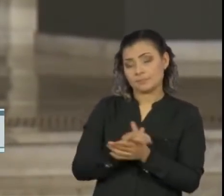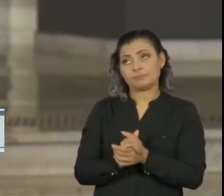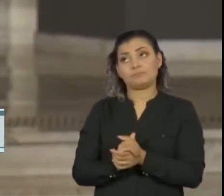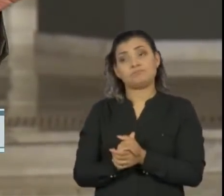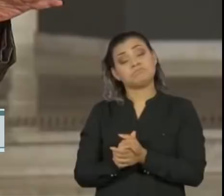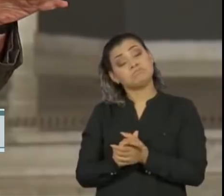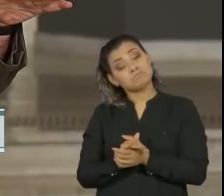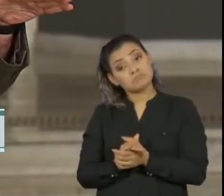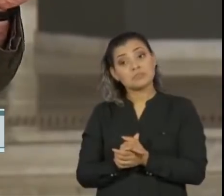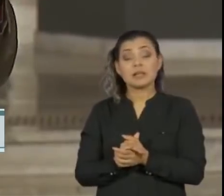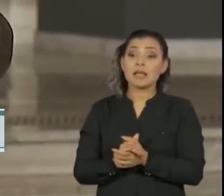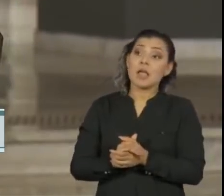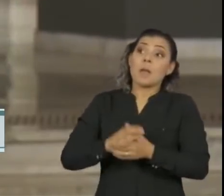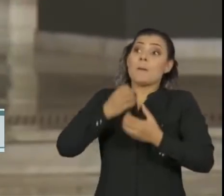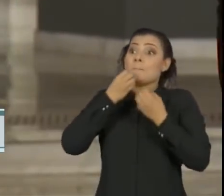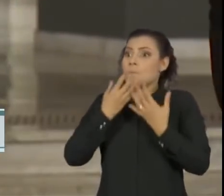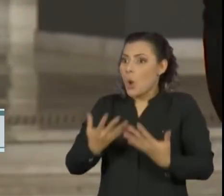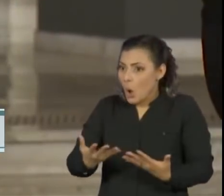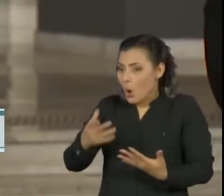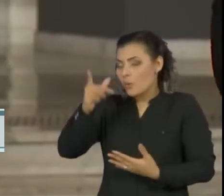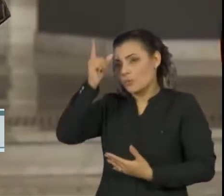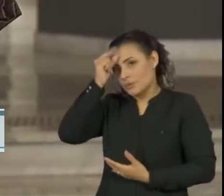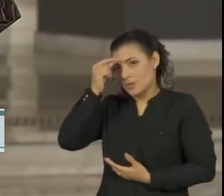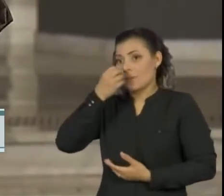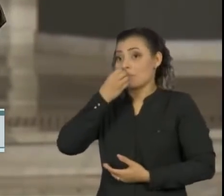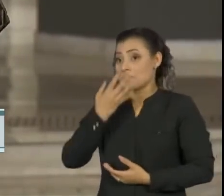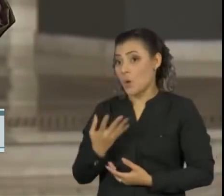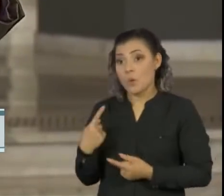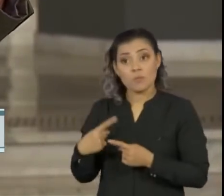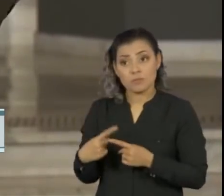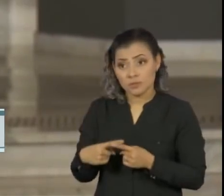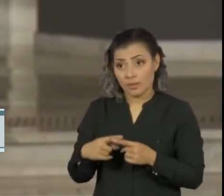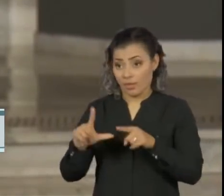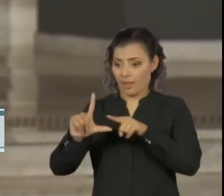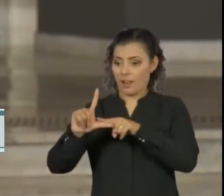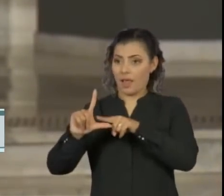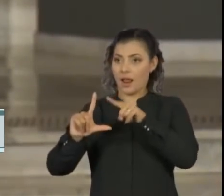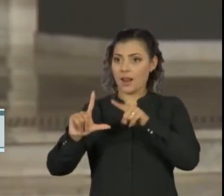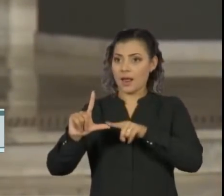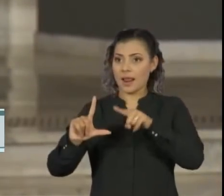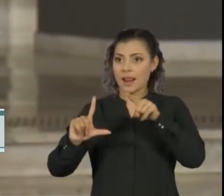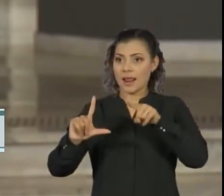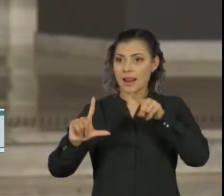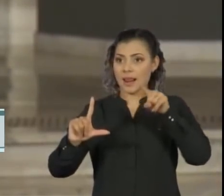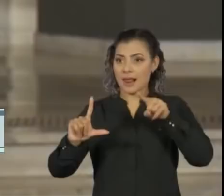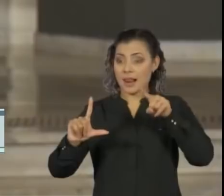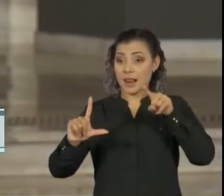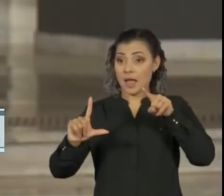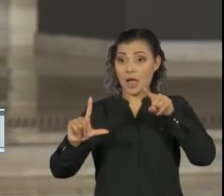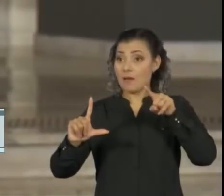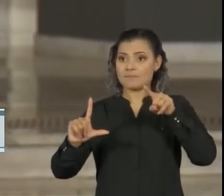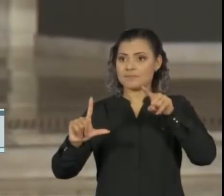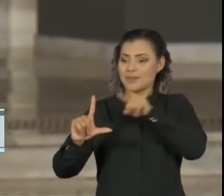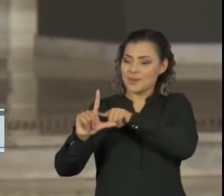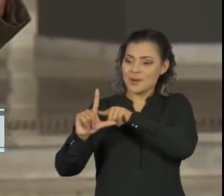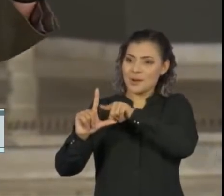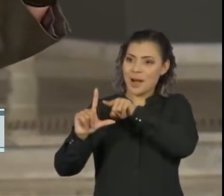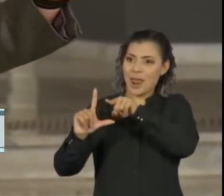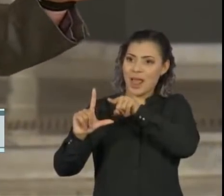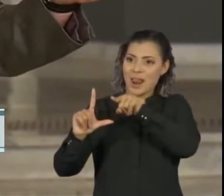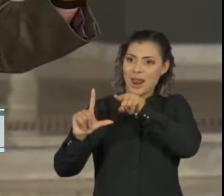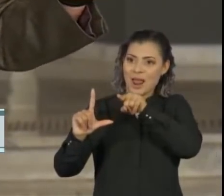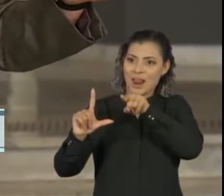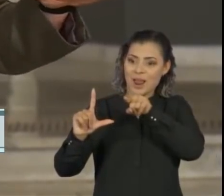dias. Felizmente, esse gráfico ele vem diminuindo a sua inclinação.